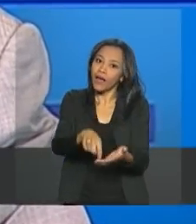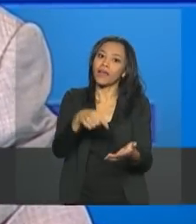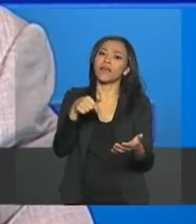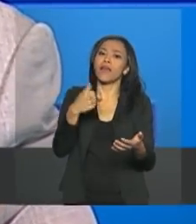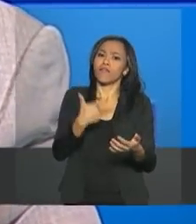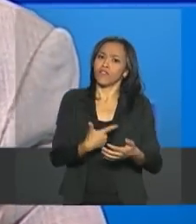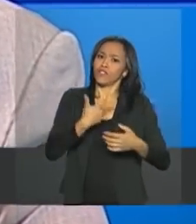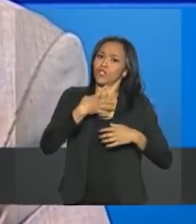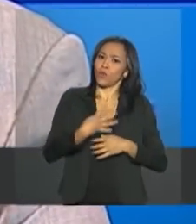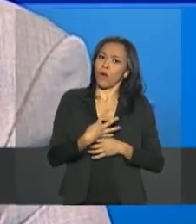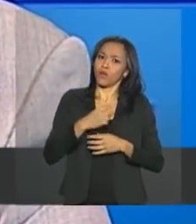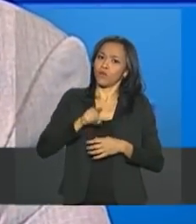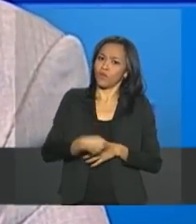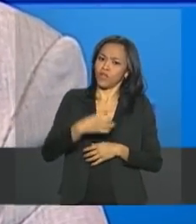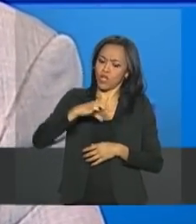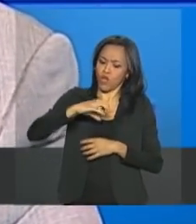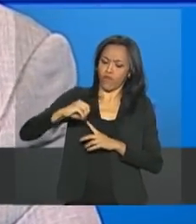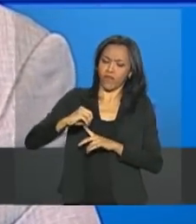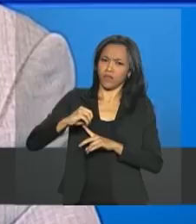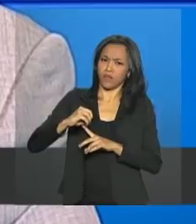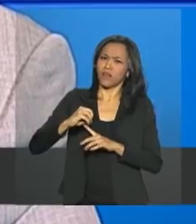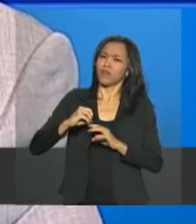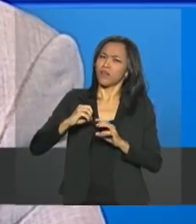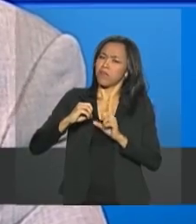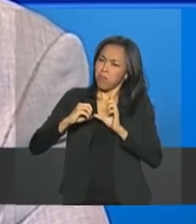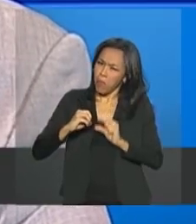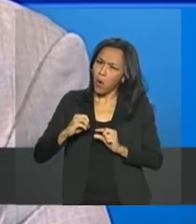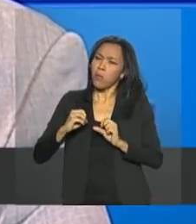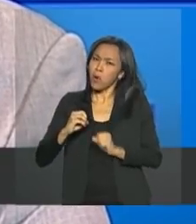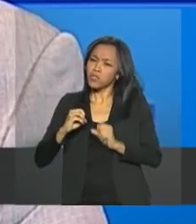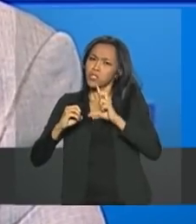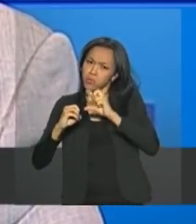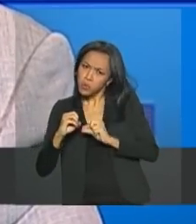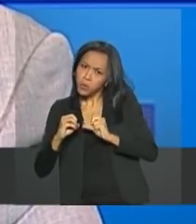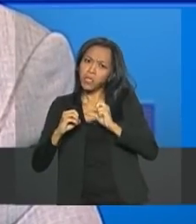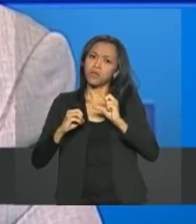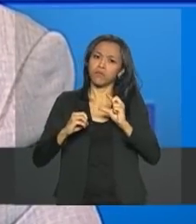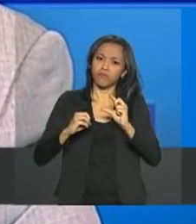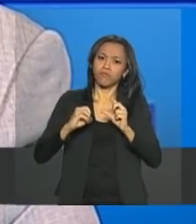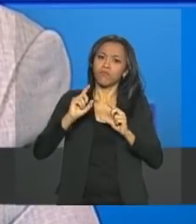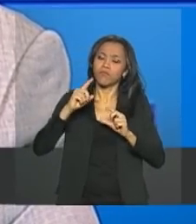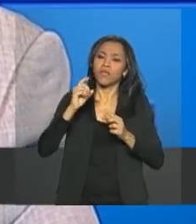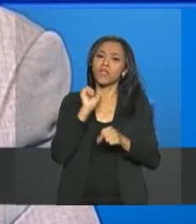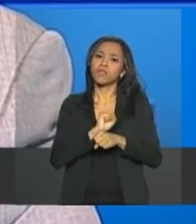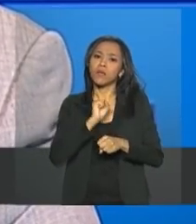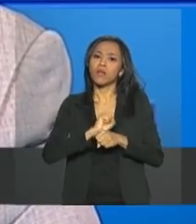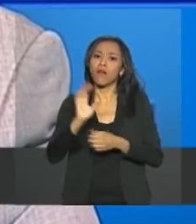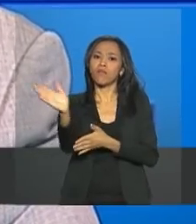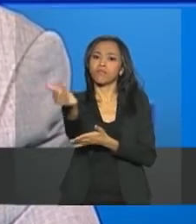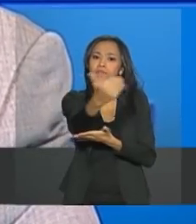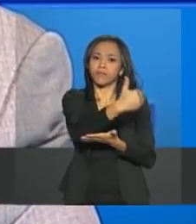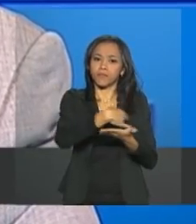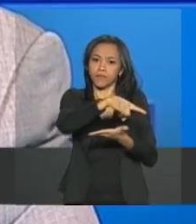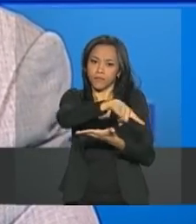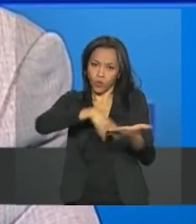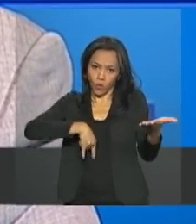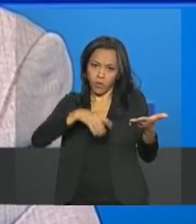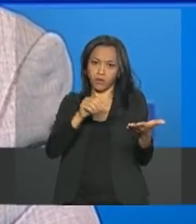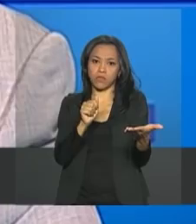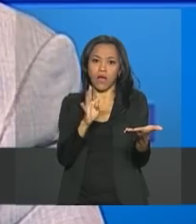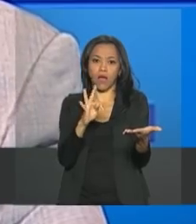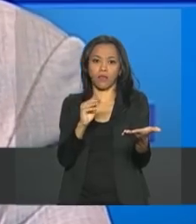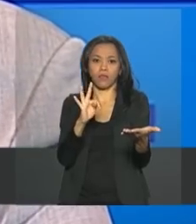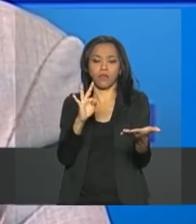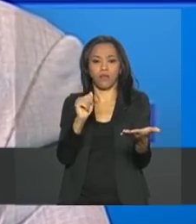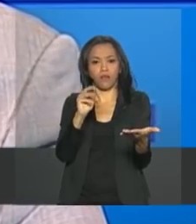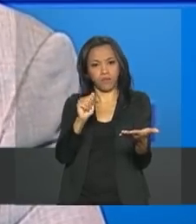24,90 menos alguma coisa que ainda possa diminuir porque esta é a regra de divulgação da abstenção é que é adotada